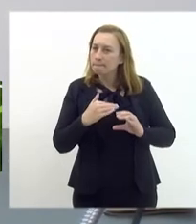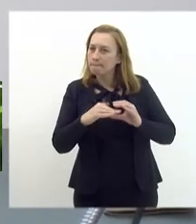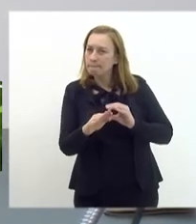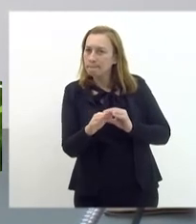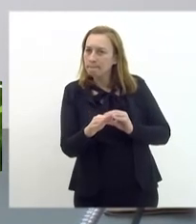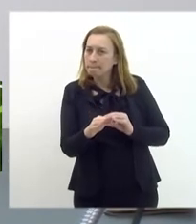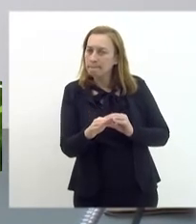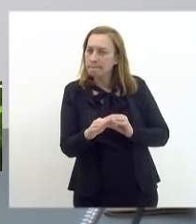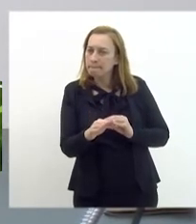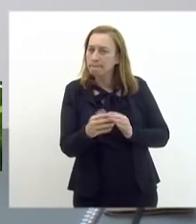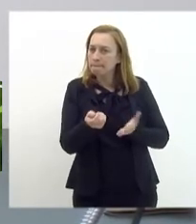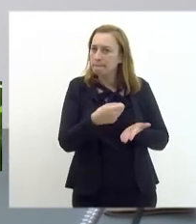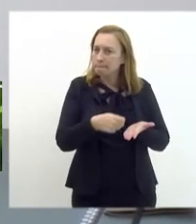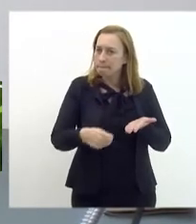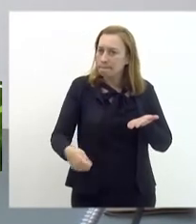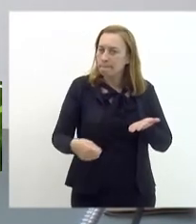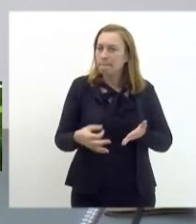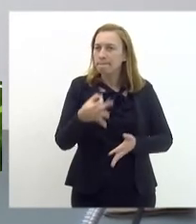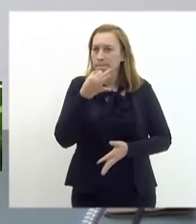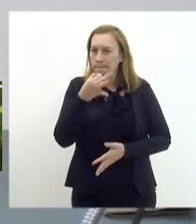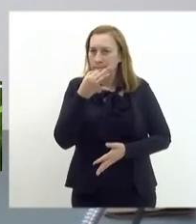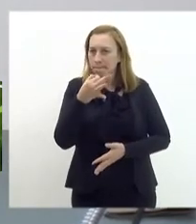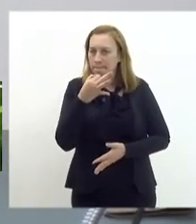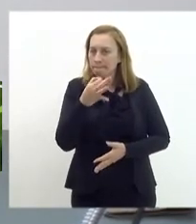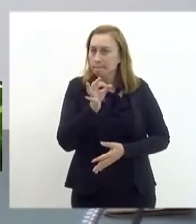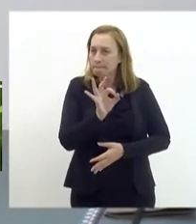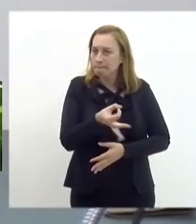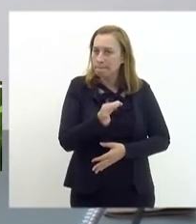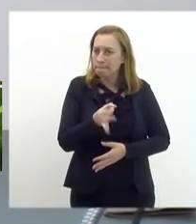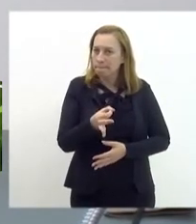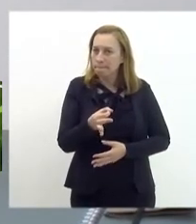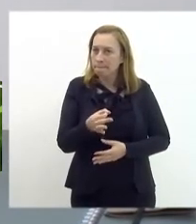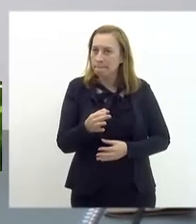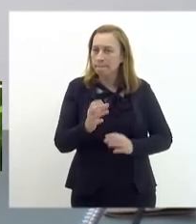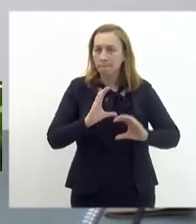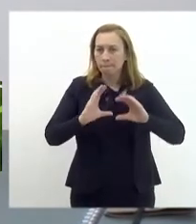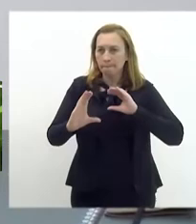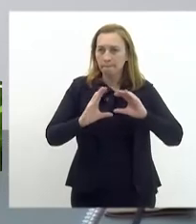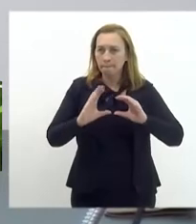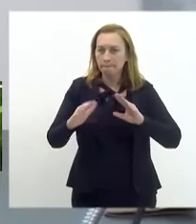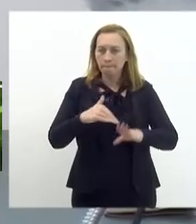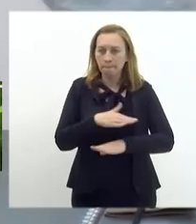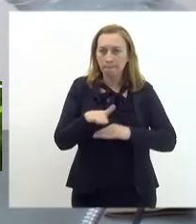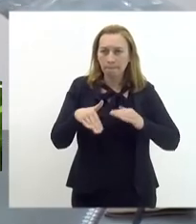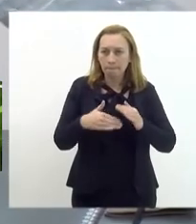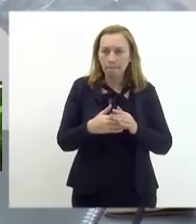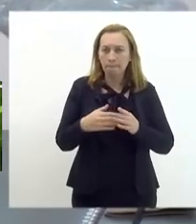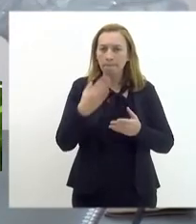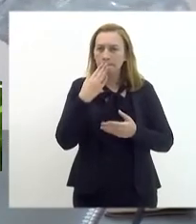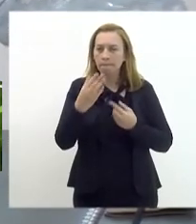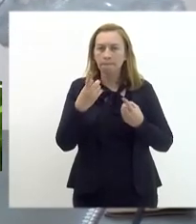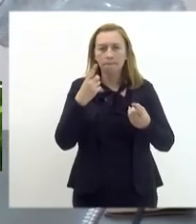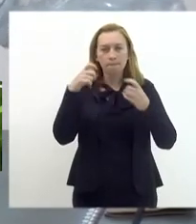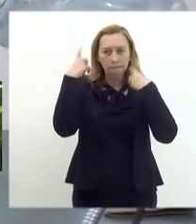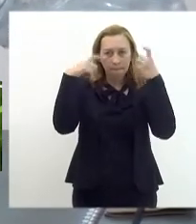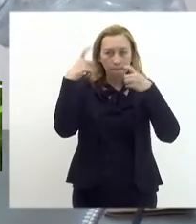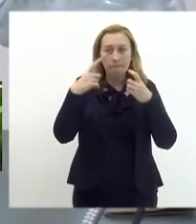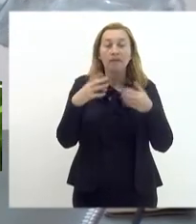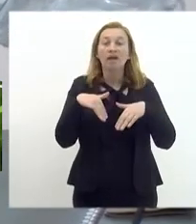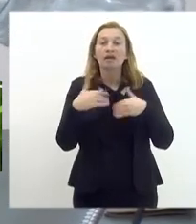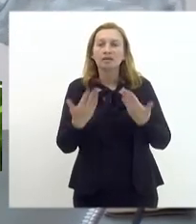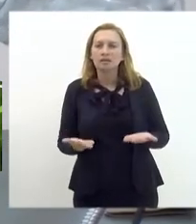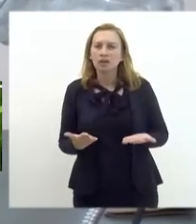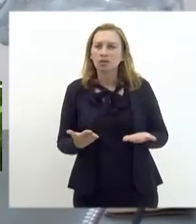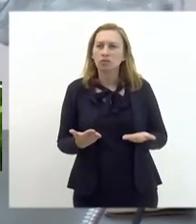essa, por escrito, essa sugestão, vai exatamente mediar todo esse tipo de preocupação. Né? Então, é assim,